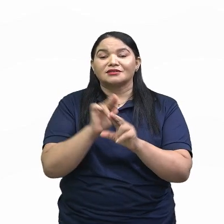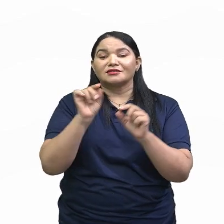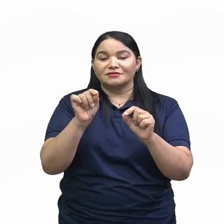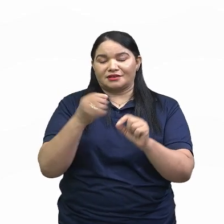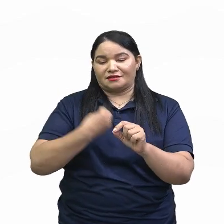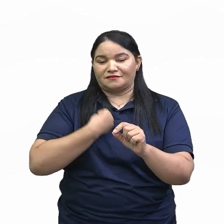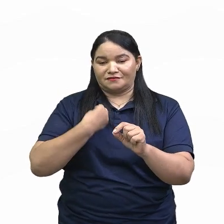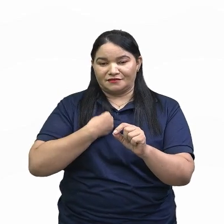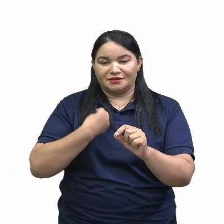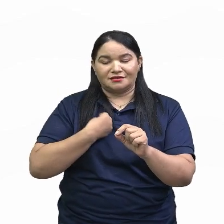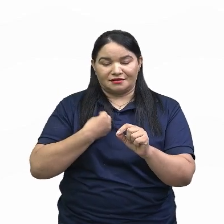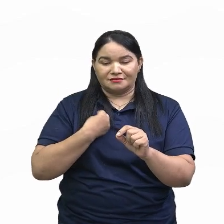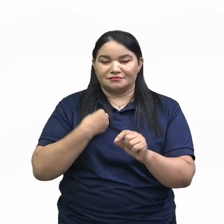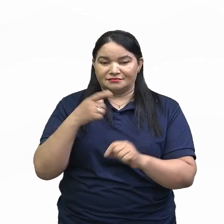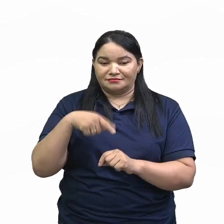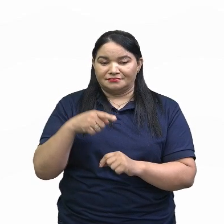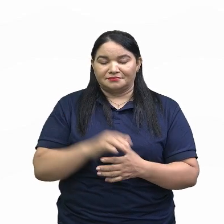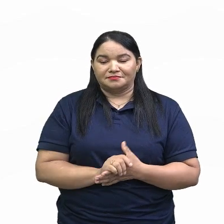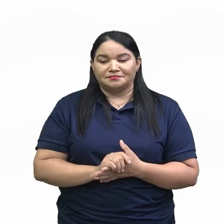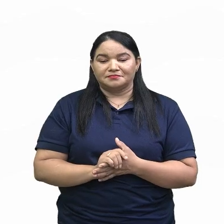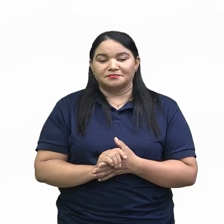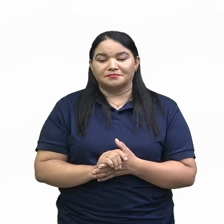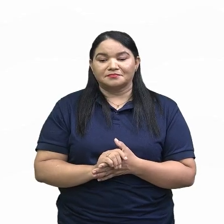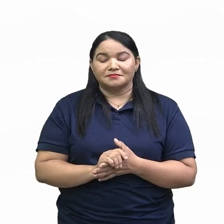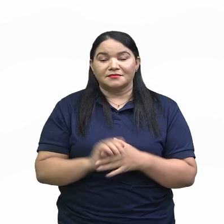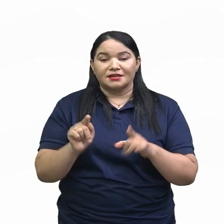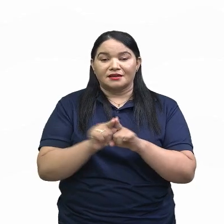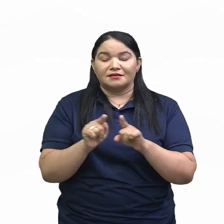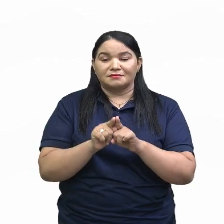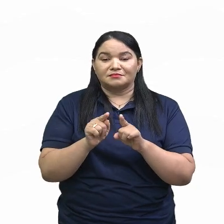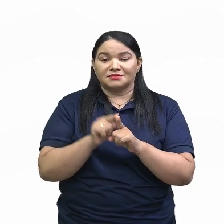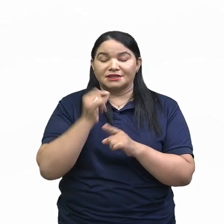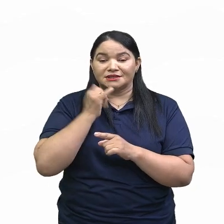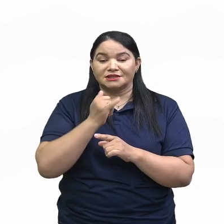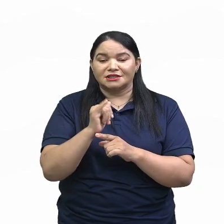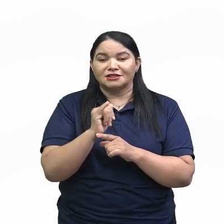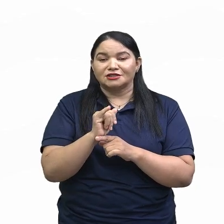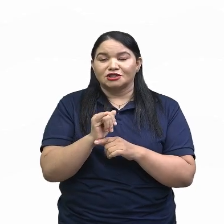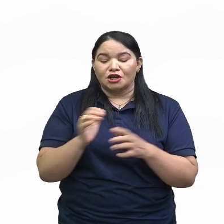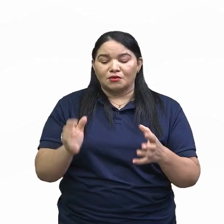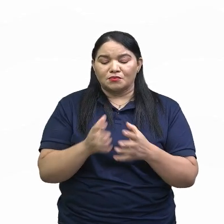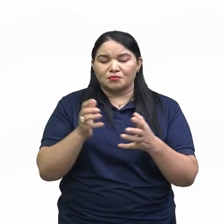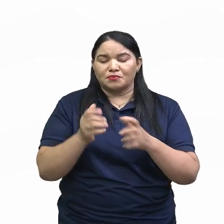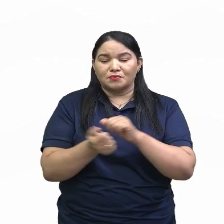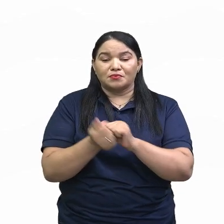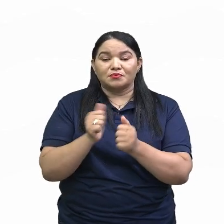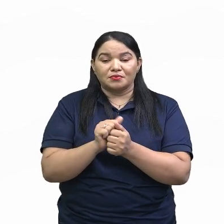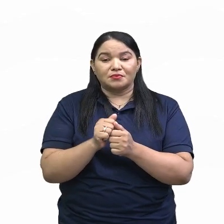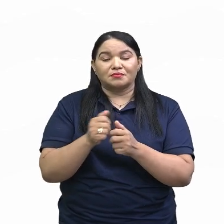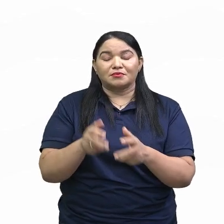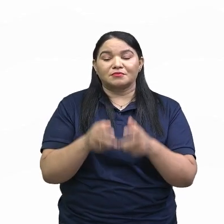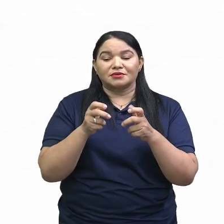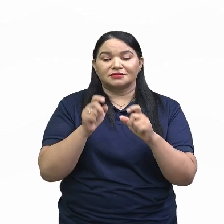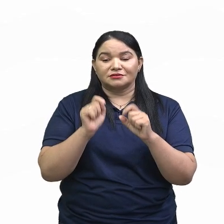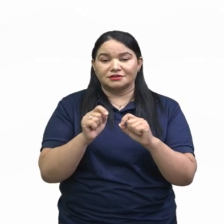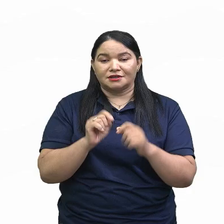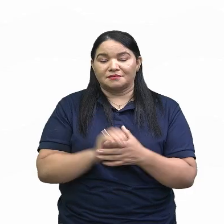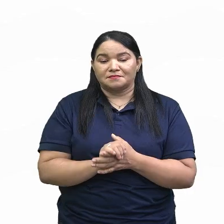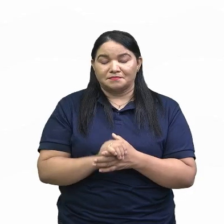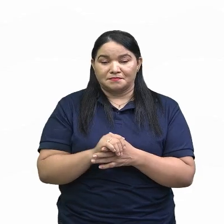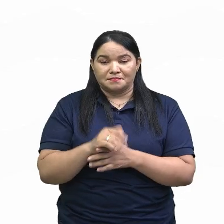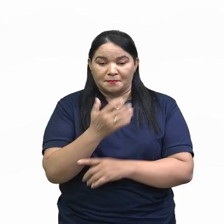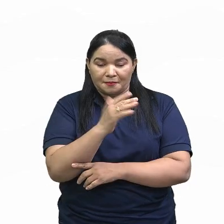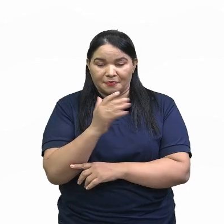né? Bio é vida. E aí a energia proveniente da biomassa, ela pode ser obtida por meio da queima de